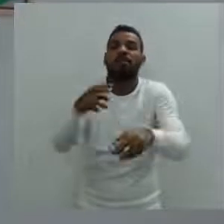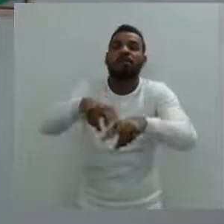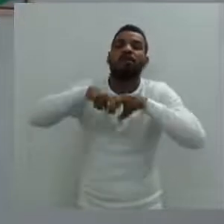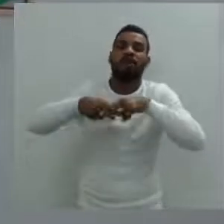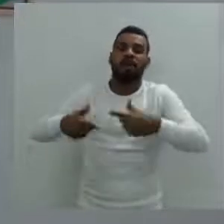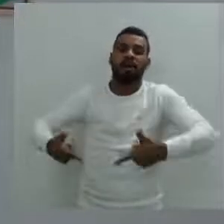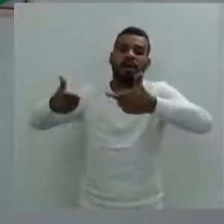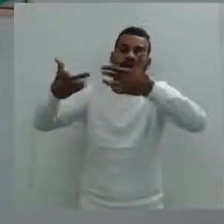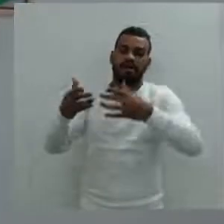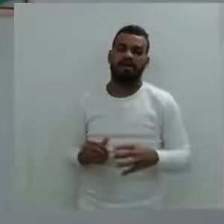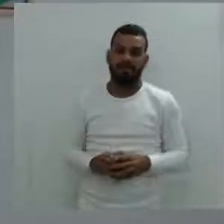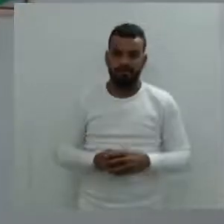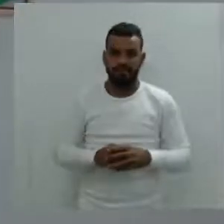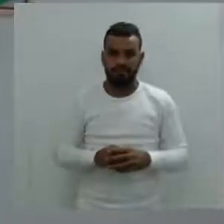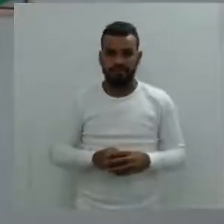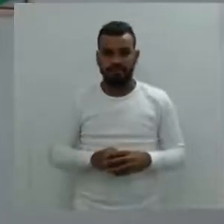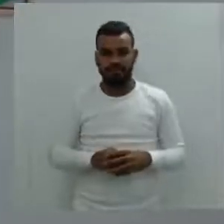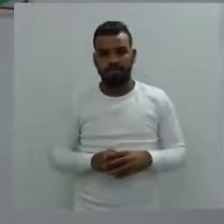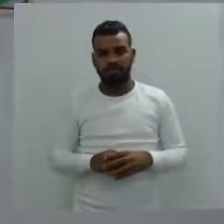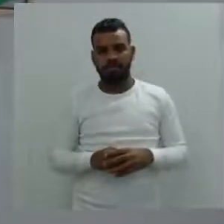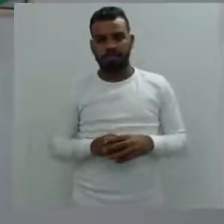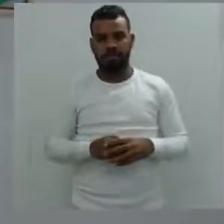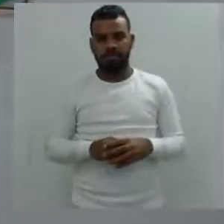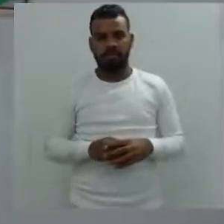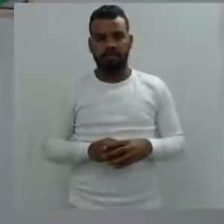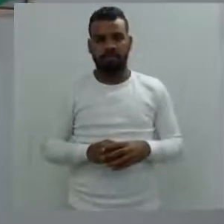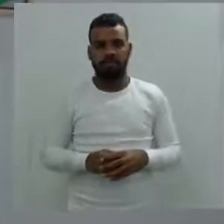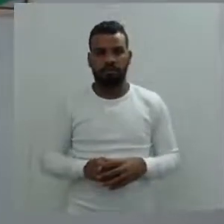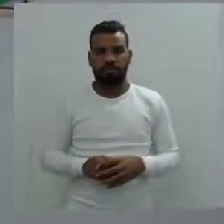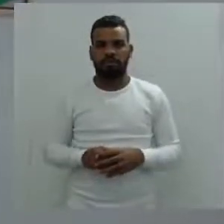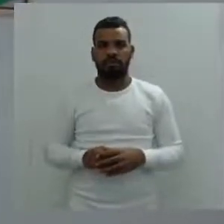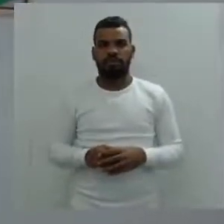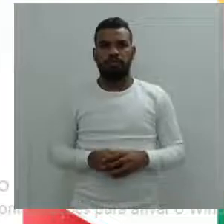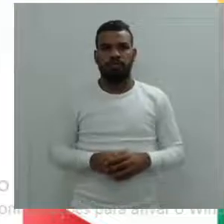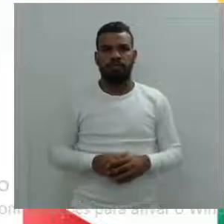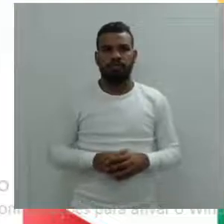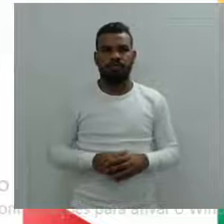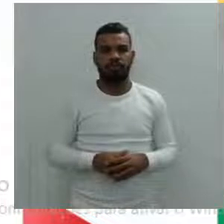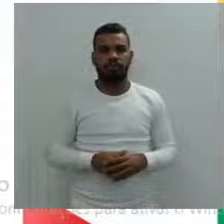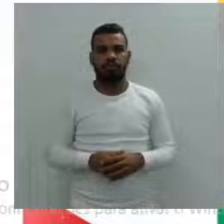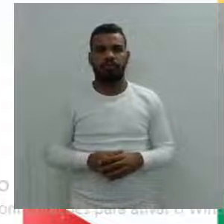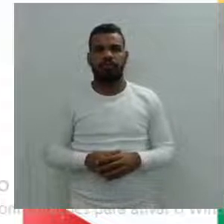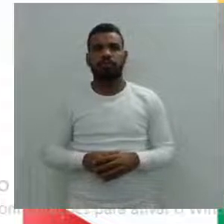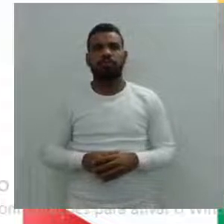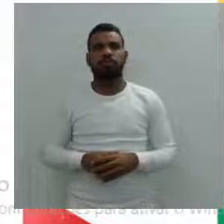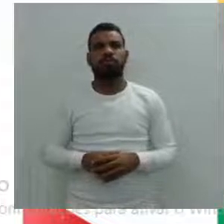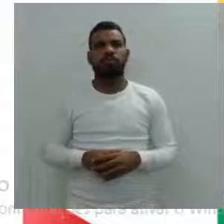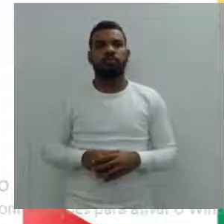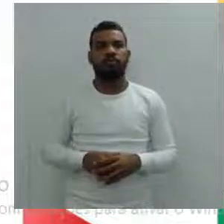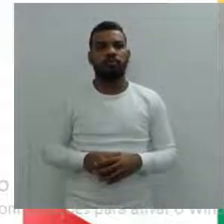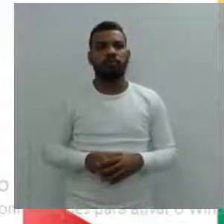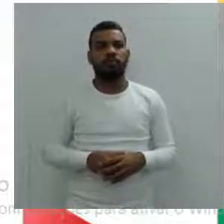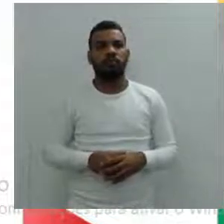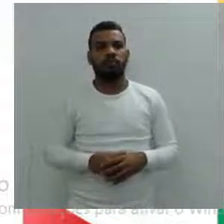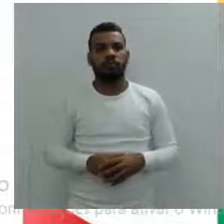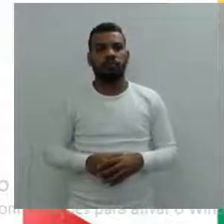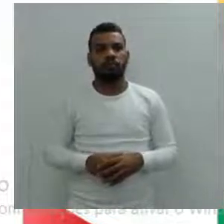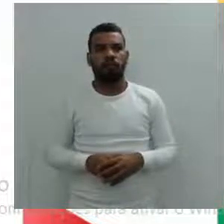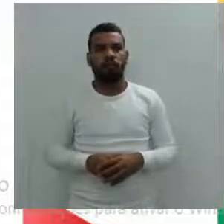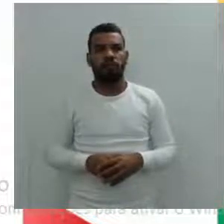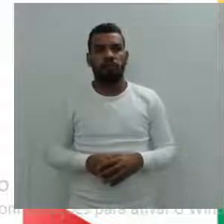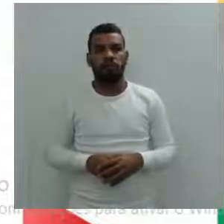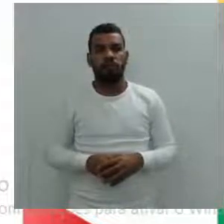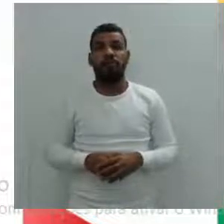dessas demandas, tá certo? Ó, novas conquistas, vem aqui comigo para a tela. As novas conquistas foi